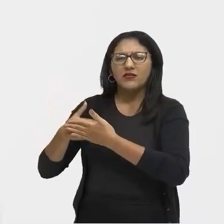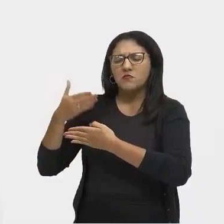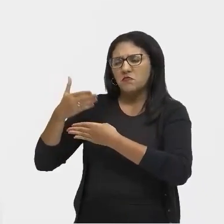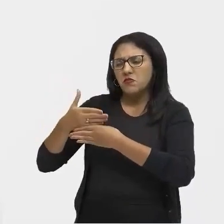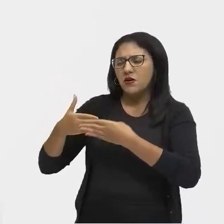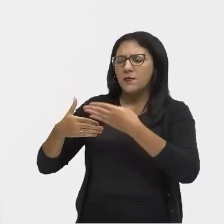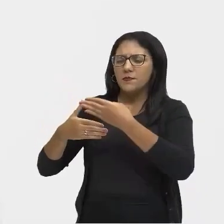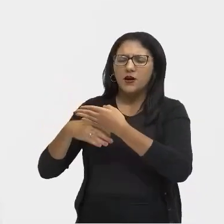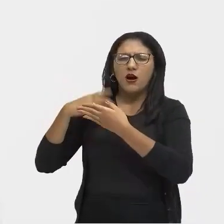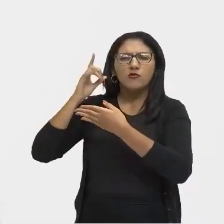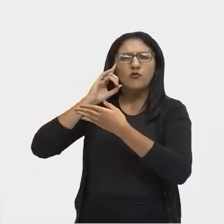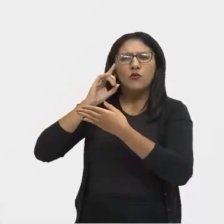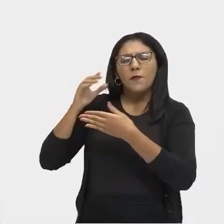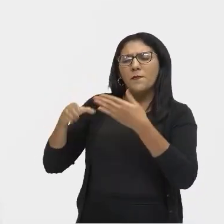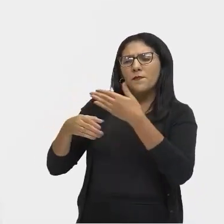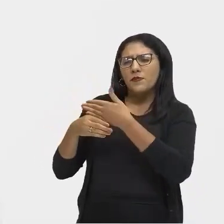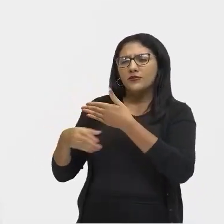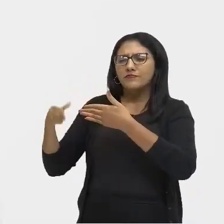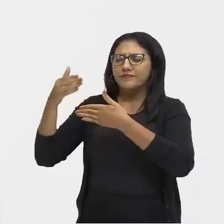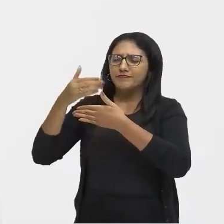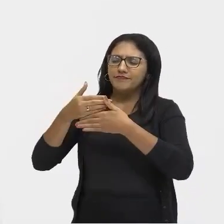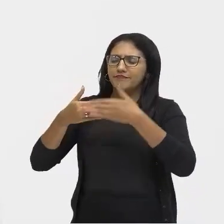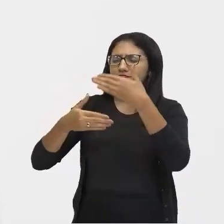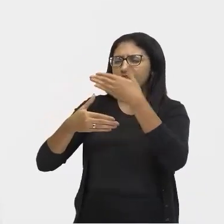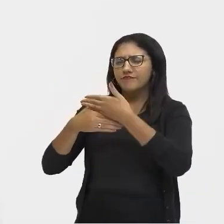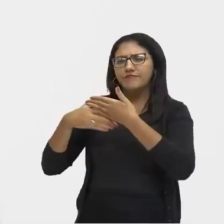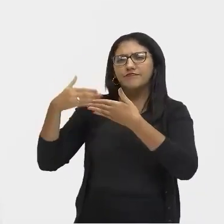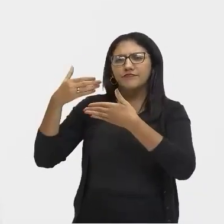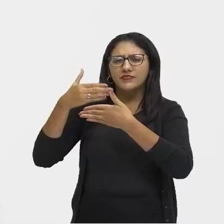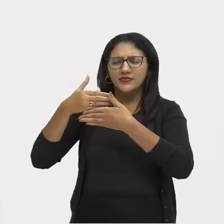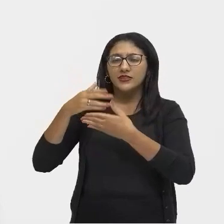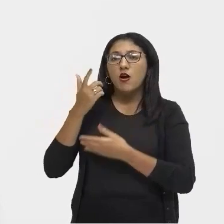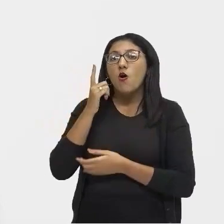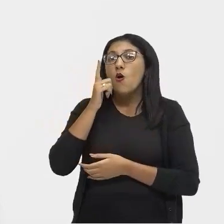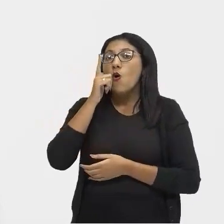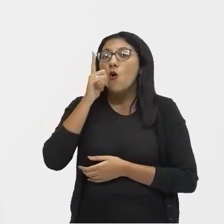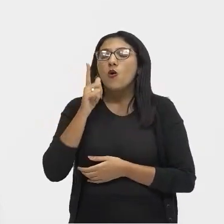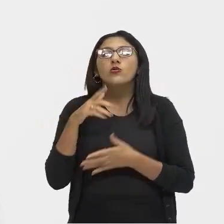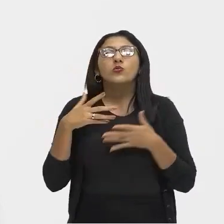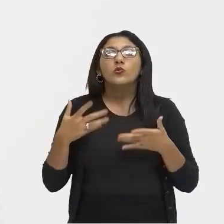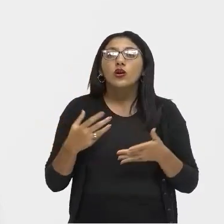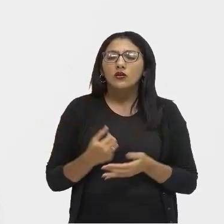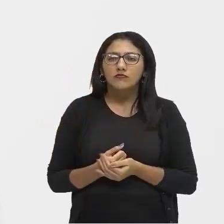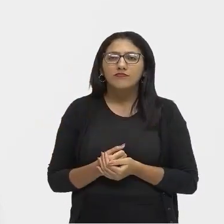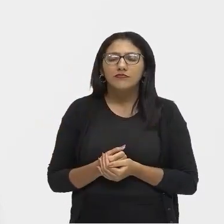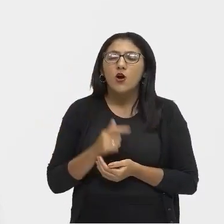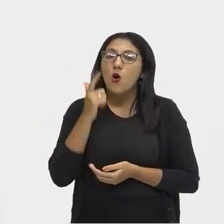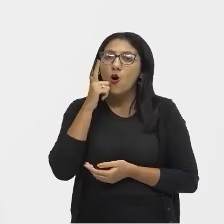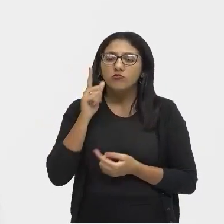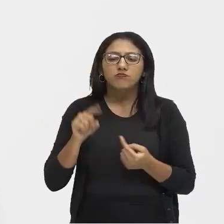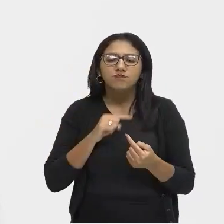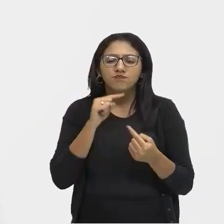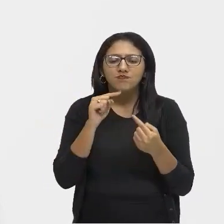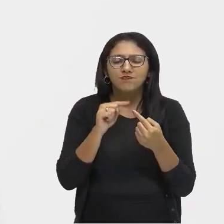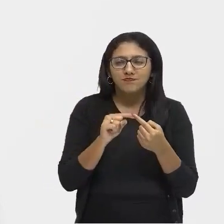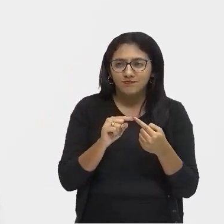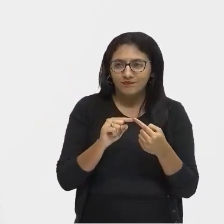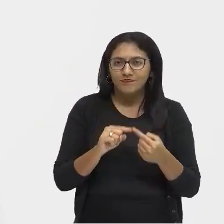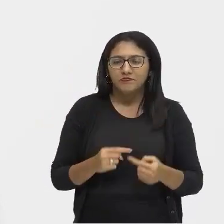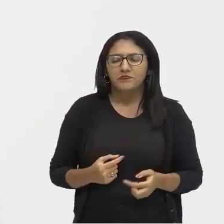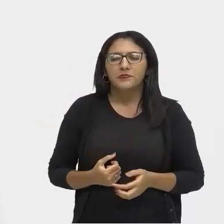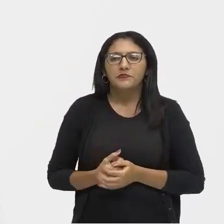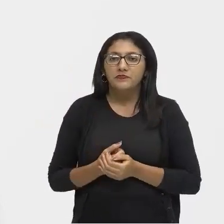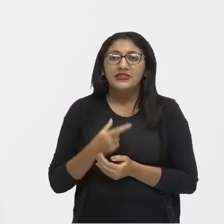né? Cada dia é um tijolinho, cada dia é um tijolinho para chegar a alcançar o quê? Alcançar os teus objetivos. Então, para você